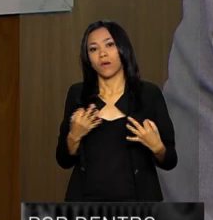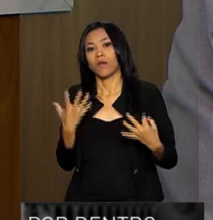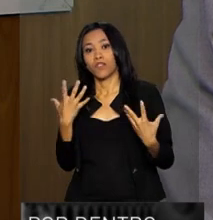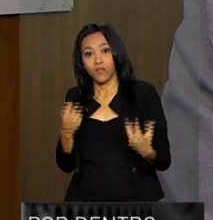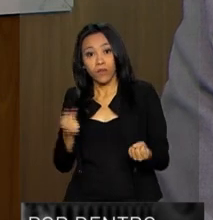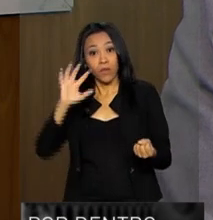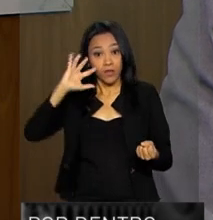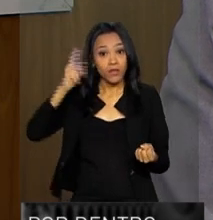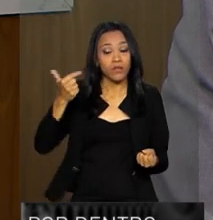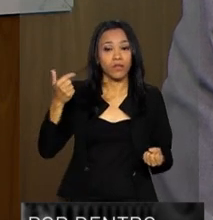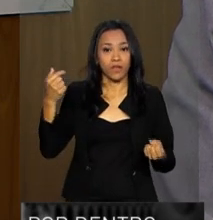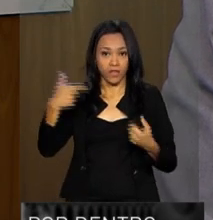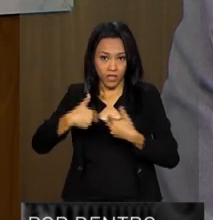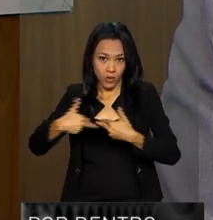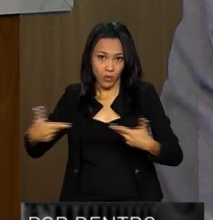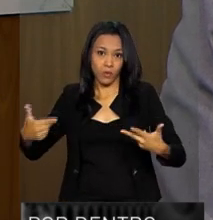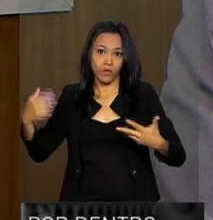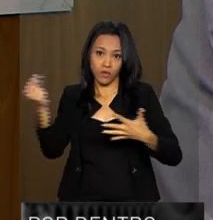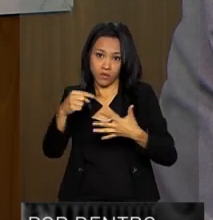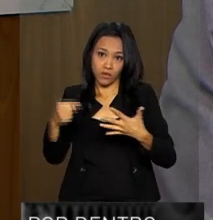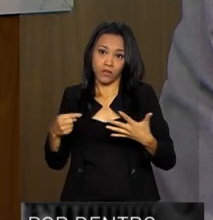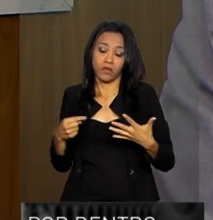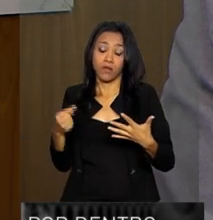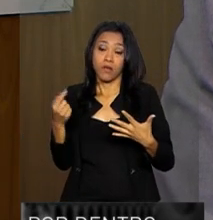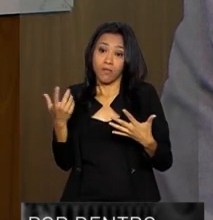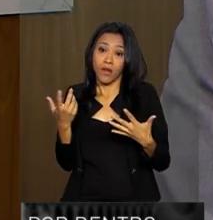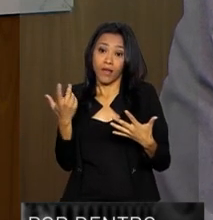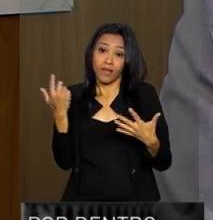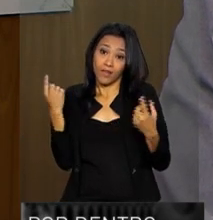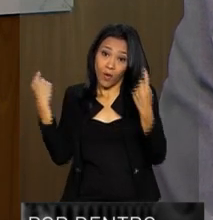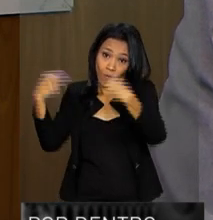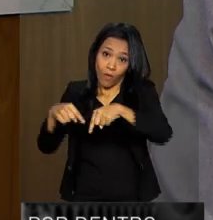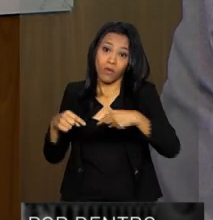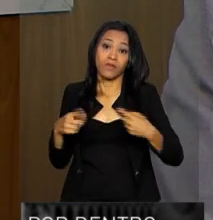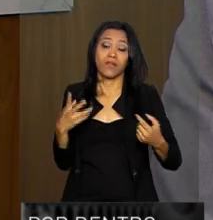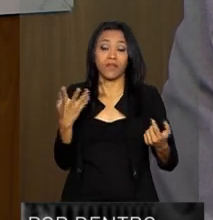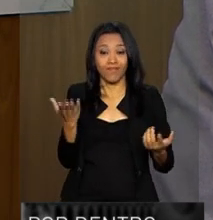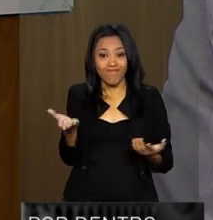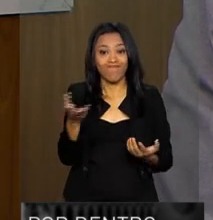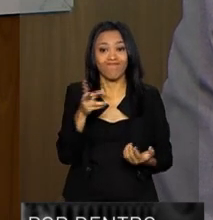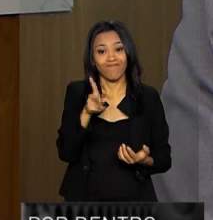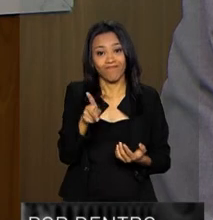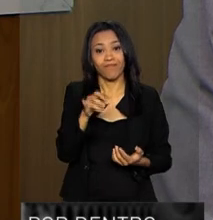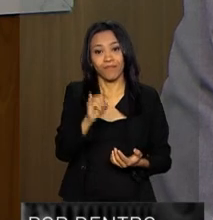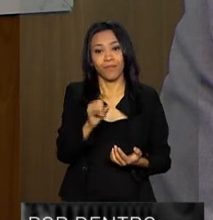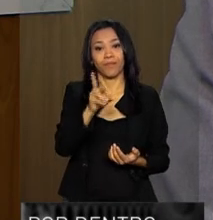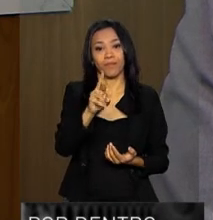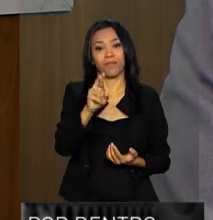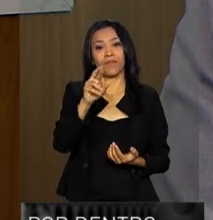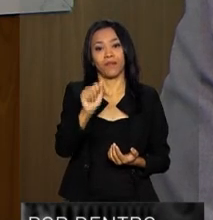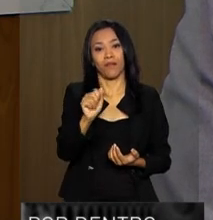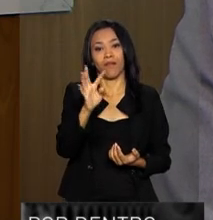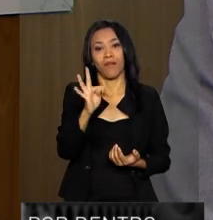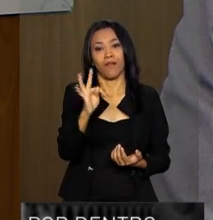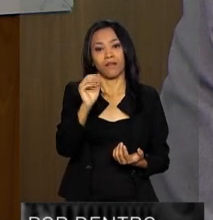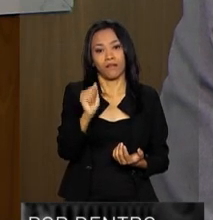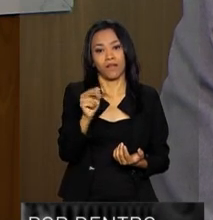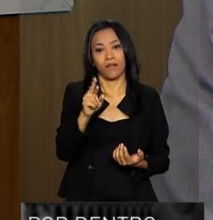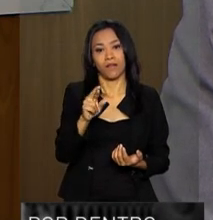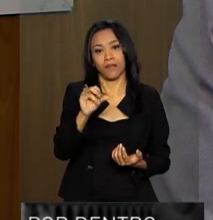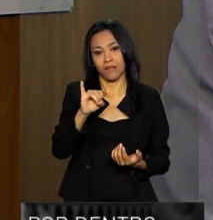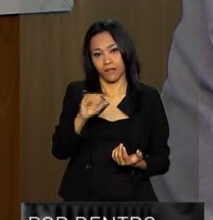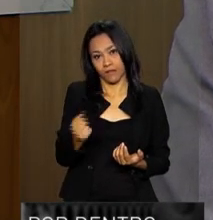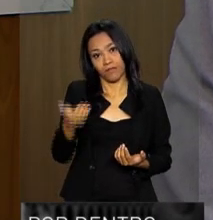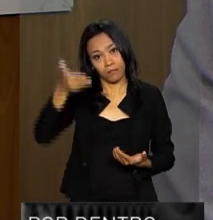ao nosso alcance no sentido de efetivamente combater a pirataria é estamos